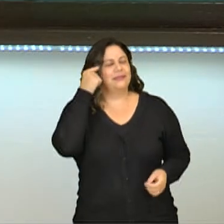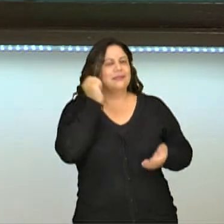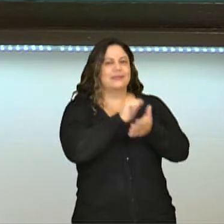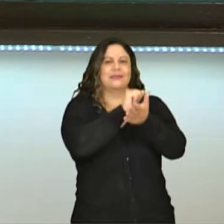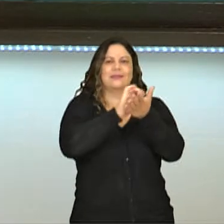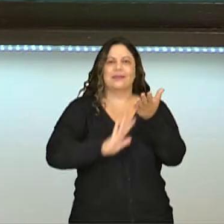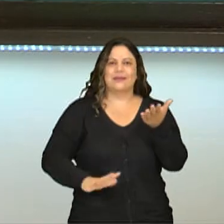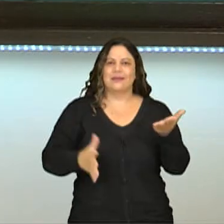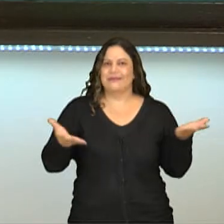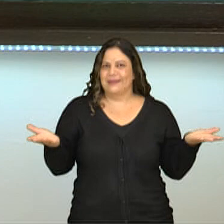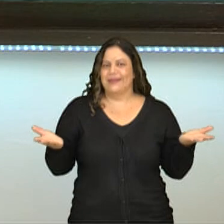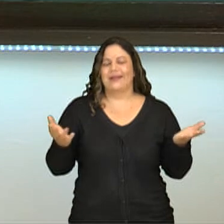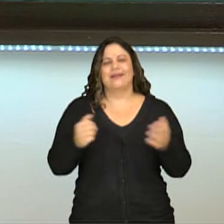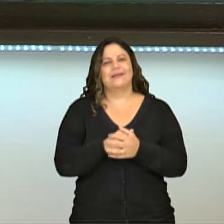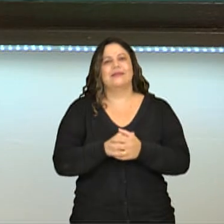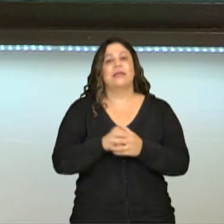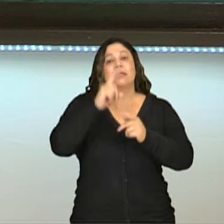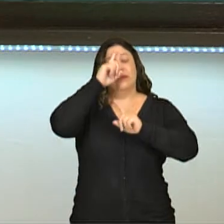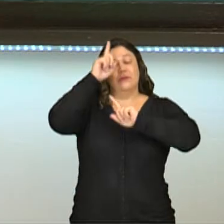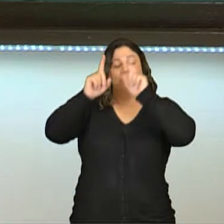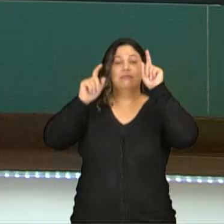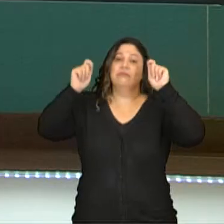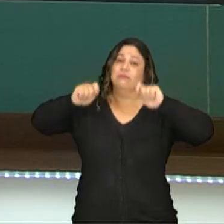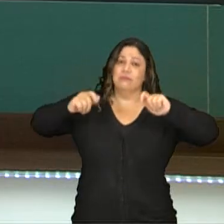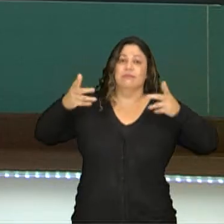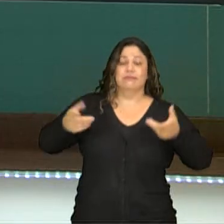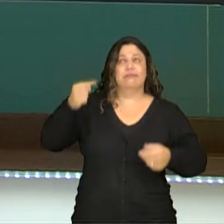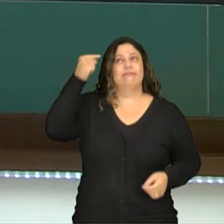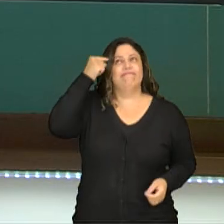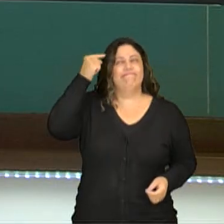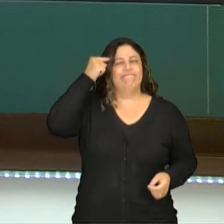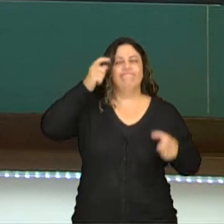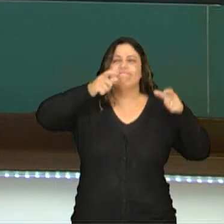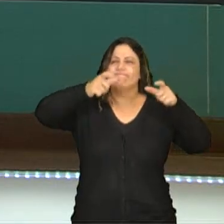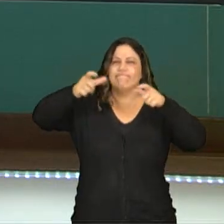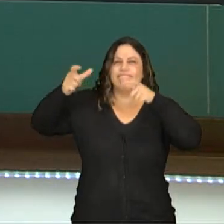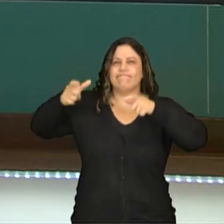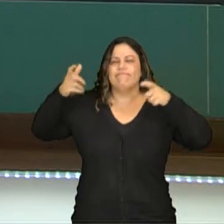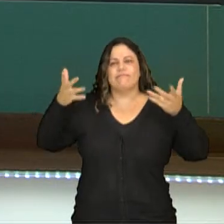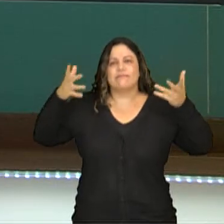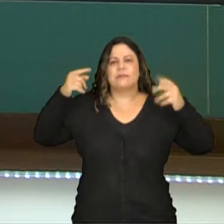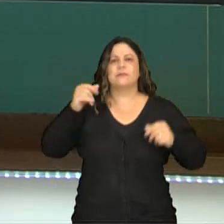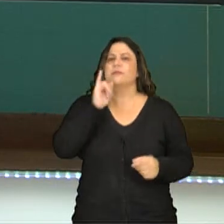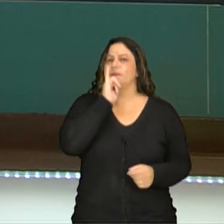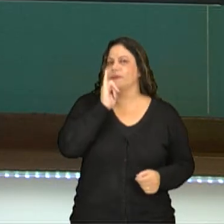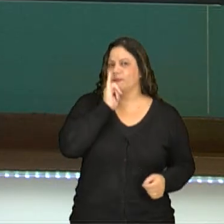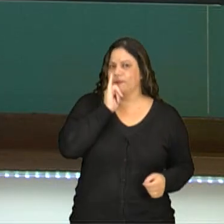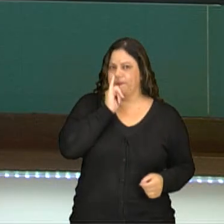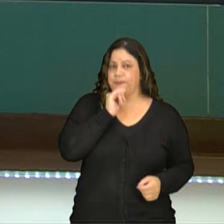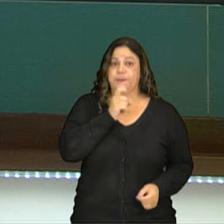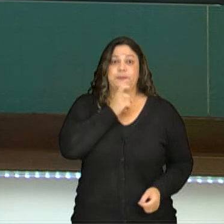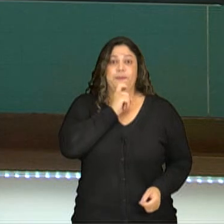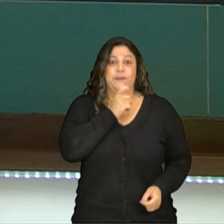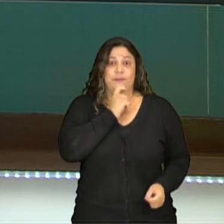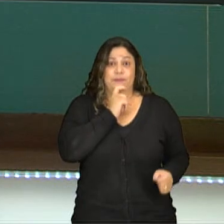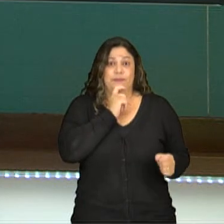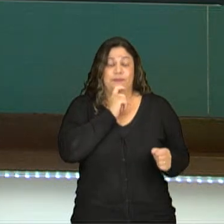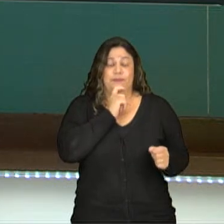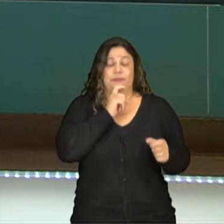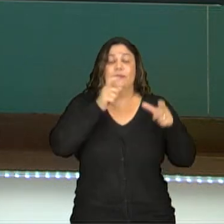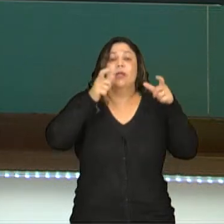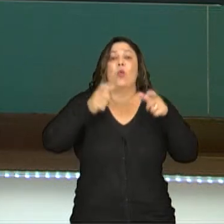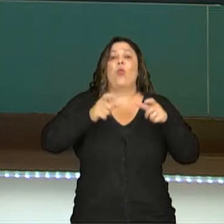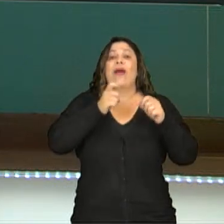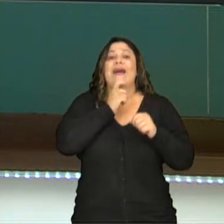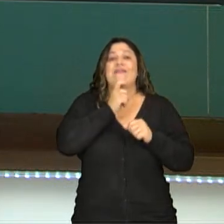propôs? Então, a ideia é essa, que você pensasse mesmo num local, por exemplo, se nós pensarmos em locais frios, né? Então, geralmente, a